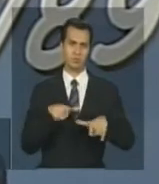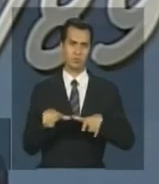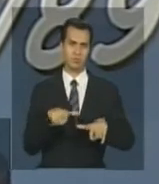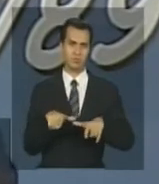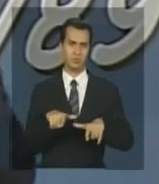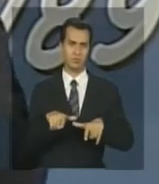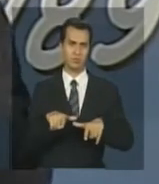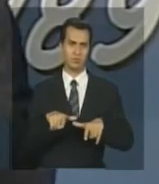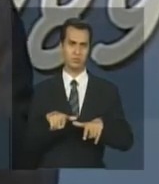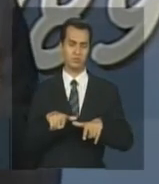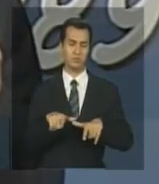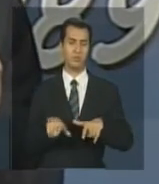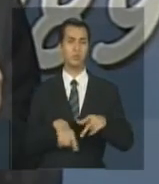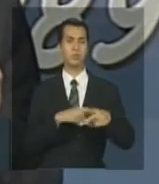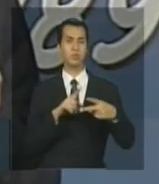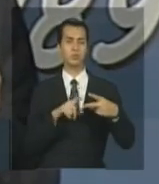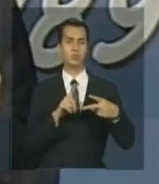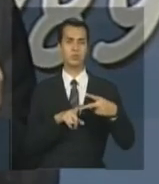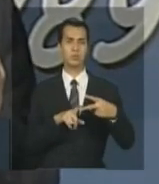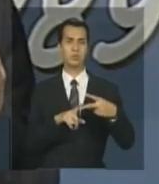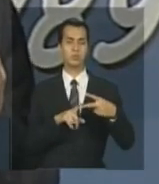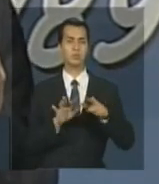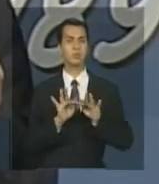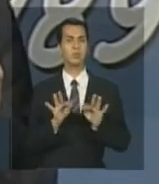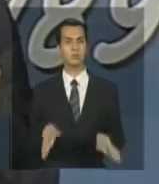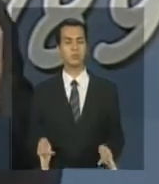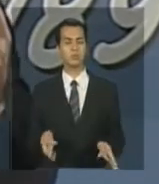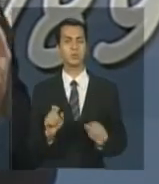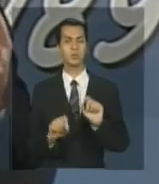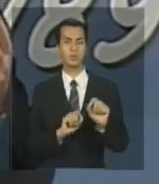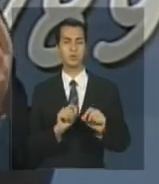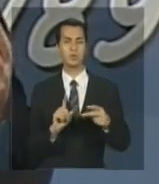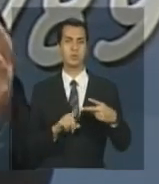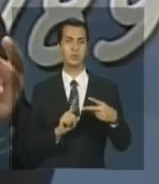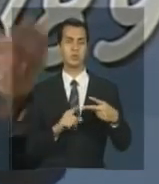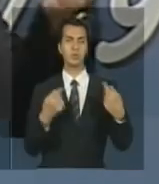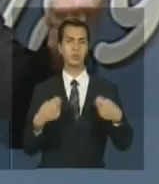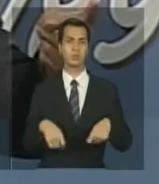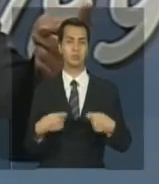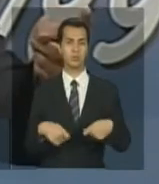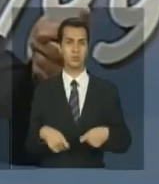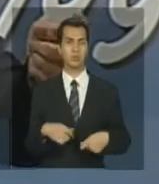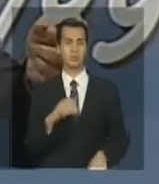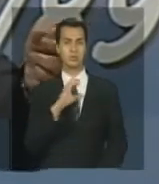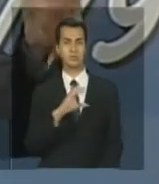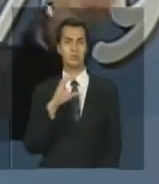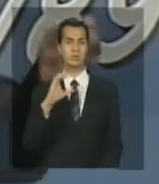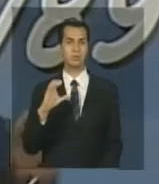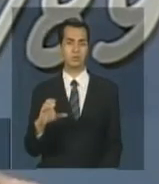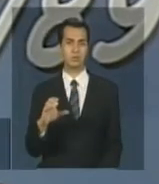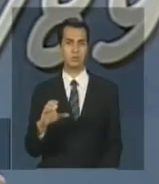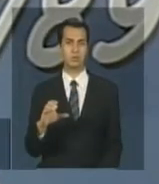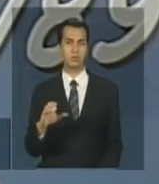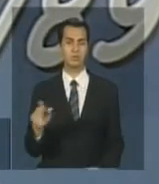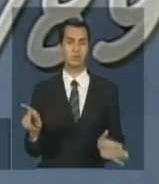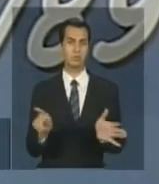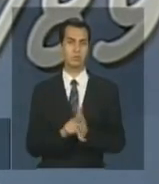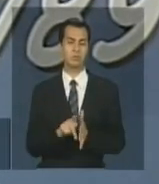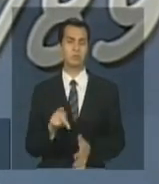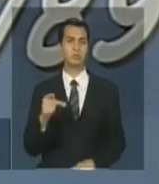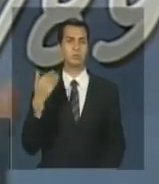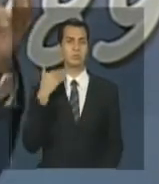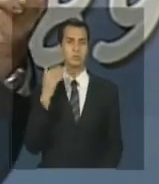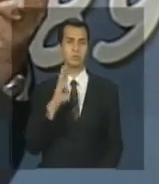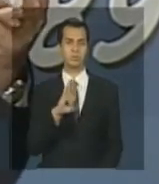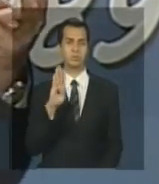Civil EA segunda mais simples a abertura de uma conta exclusiva numa agência do Banco